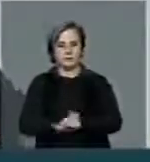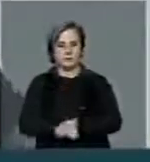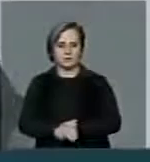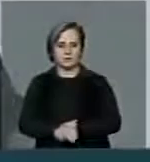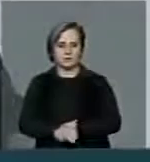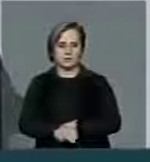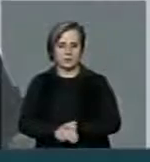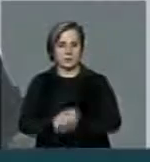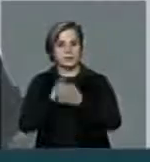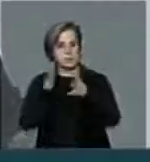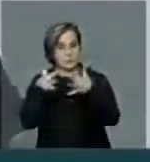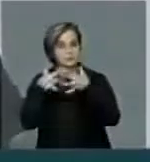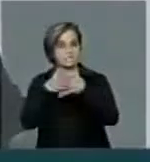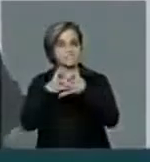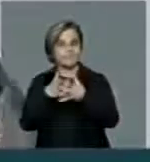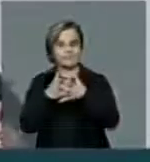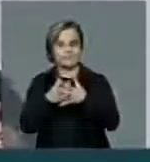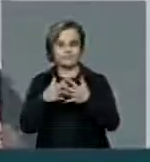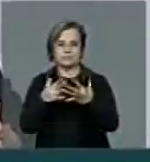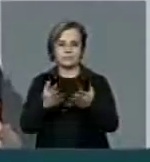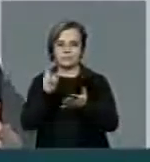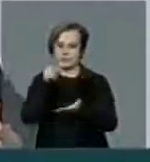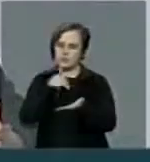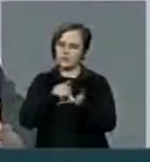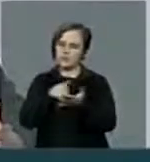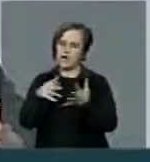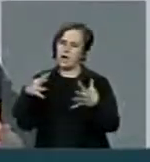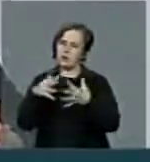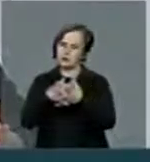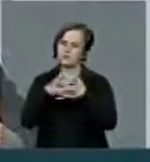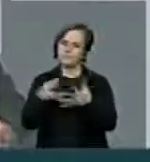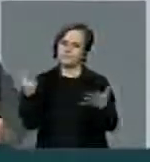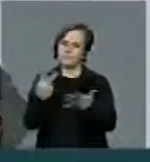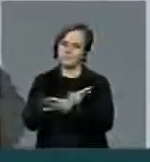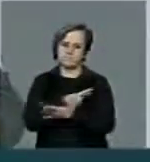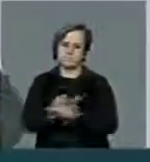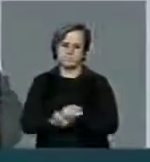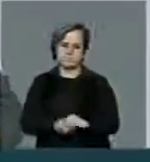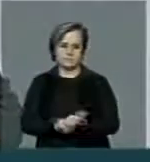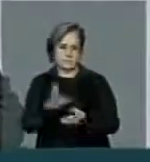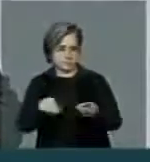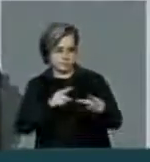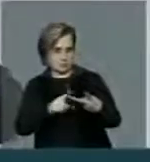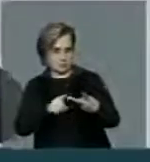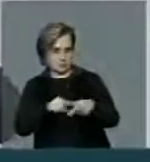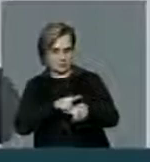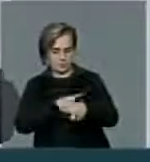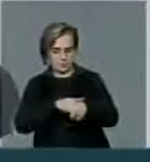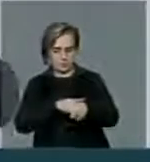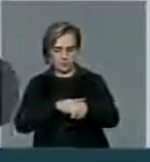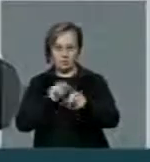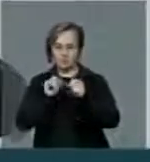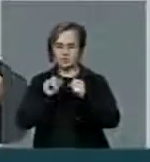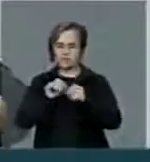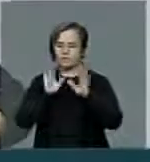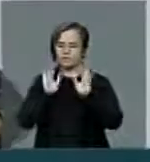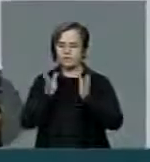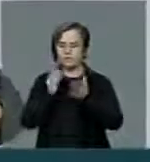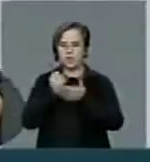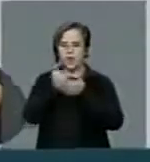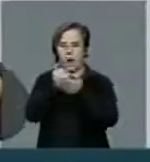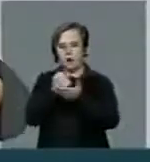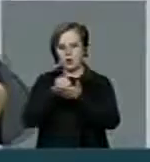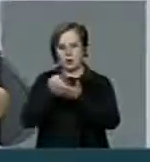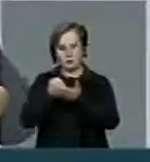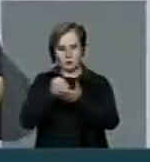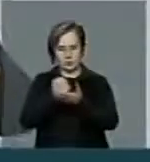Isso é a complexidade. Isso é a vida real, senhores. Tá? No segundo momento, quer dizer, fizemos acordos. Esse acordo de cooperação